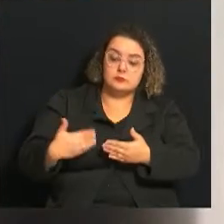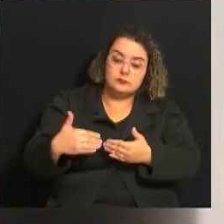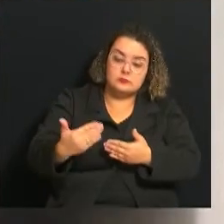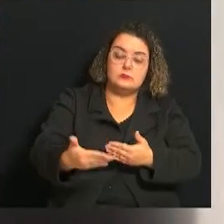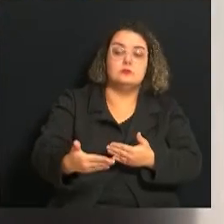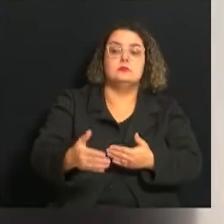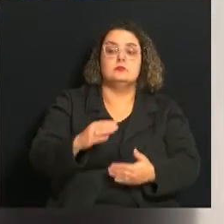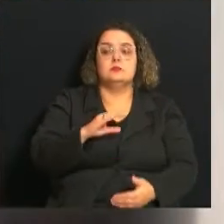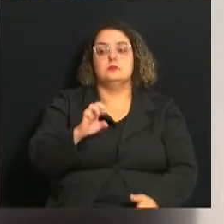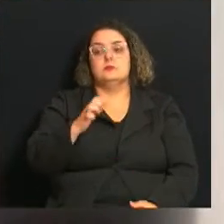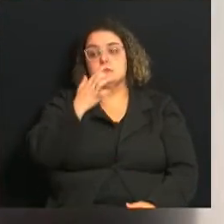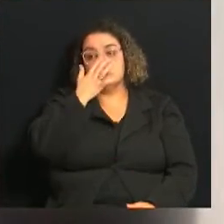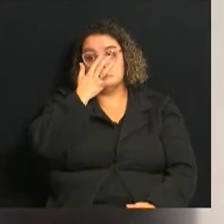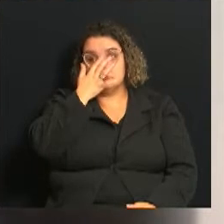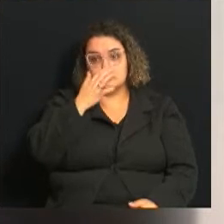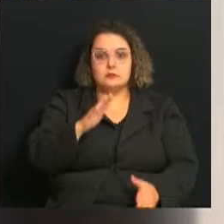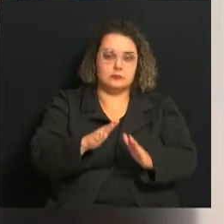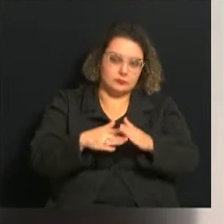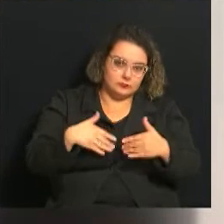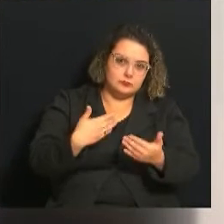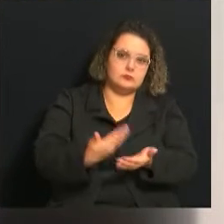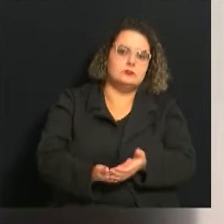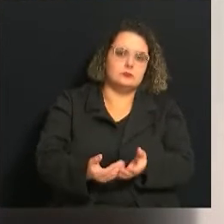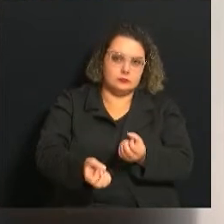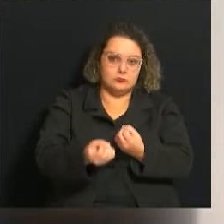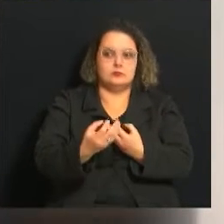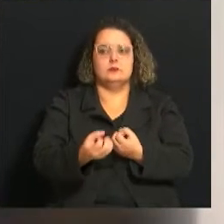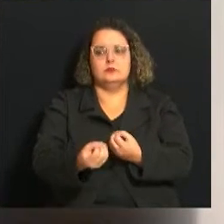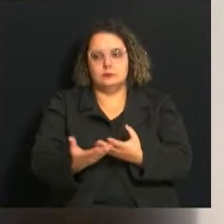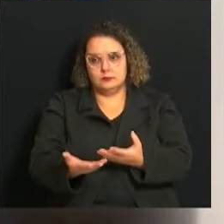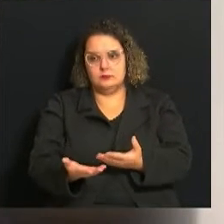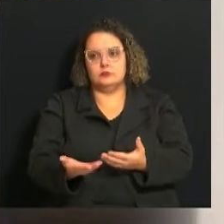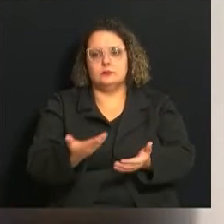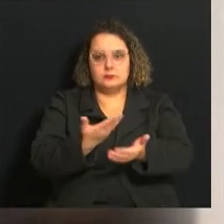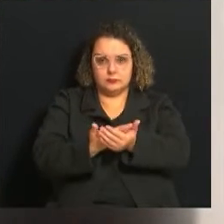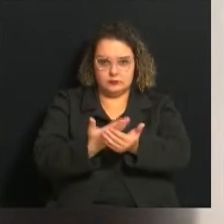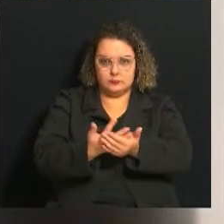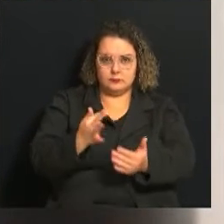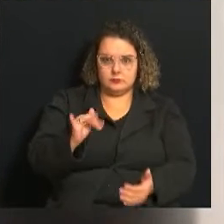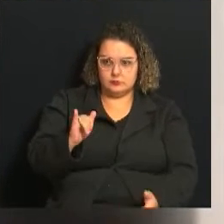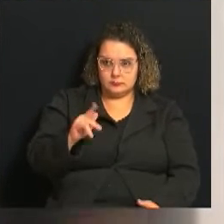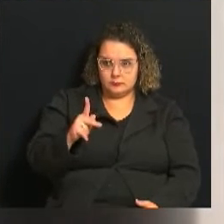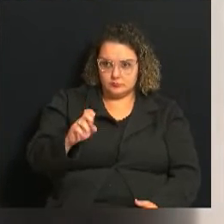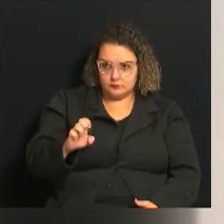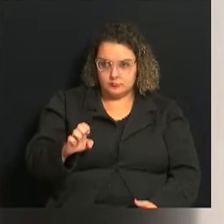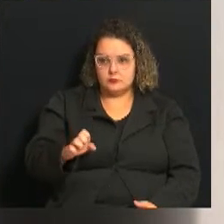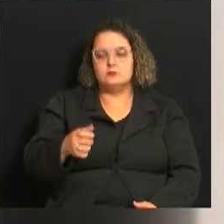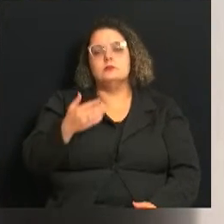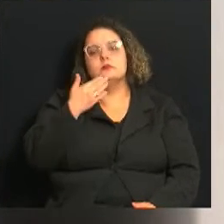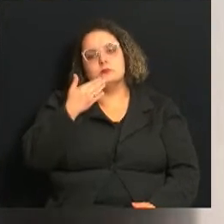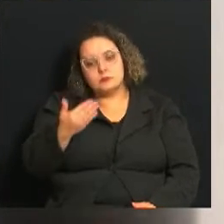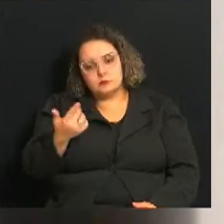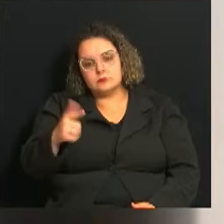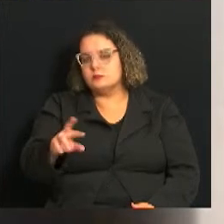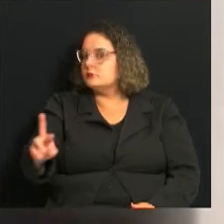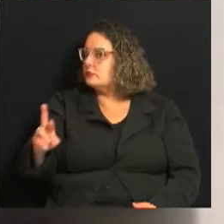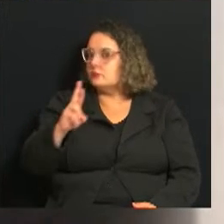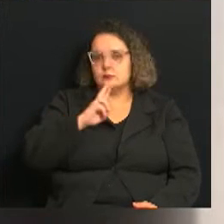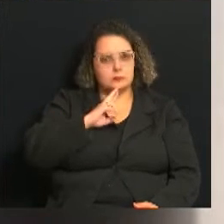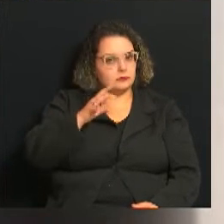CE. Alguns requerimentos de informação, como esse sobre o estudo da FIP, nós vamos reiterar o requerimento, que não foi respondido